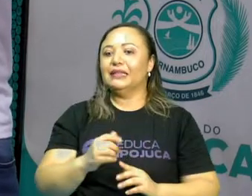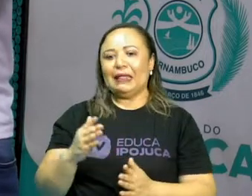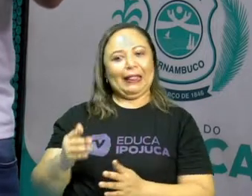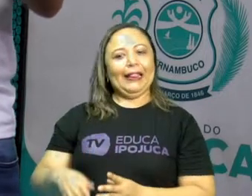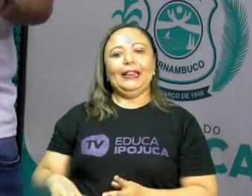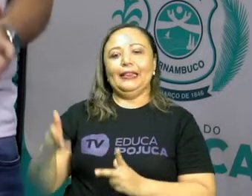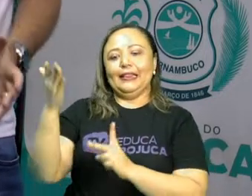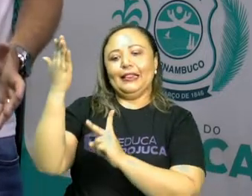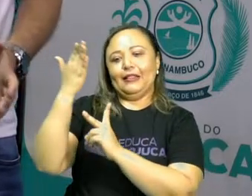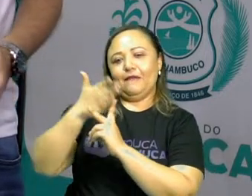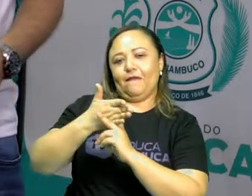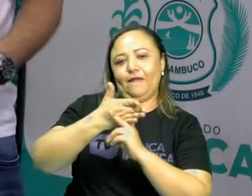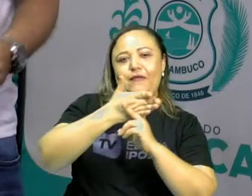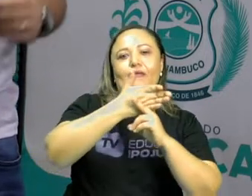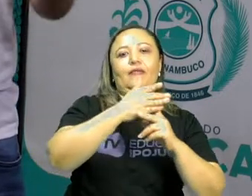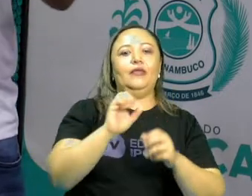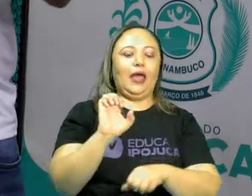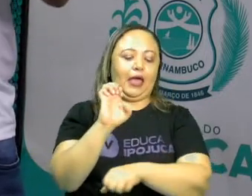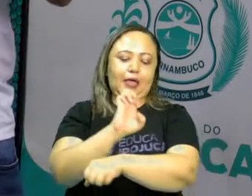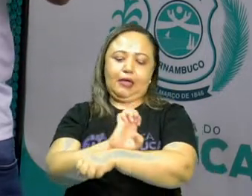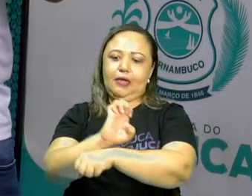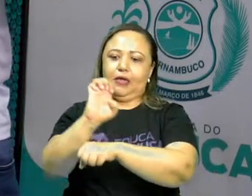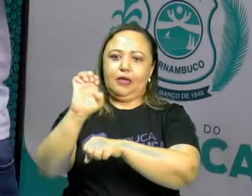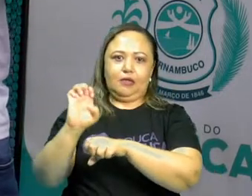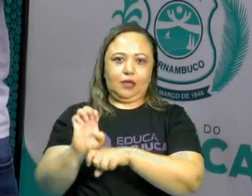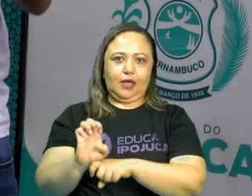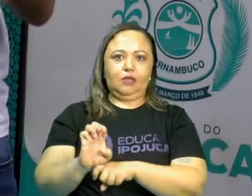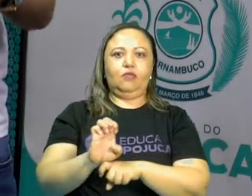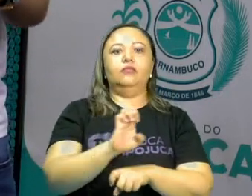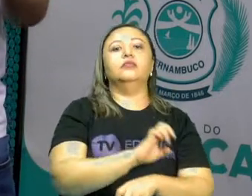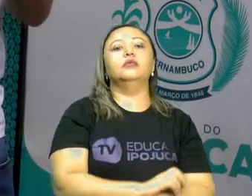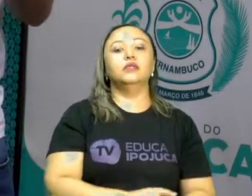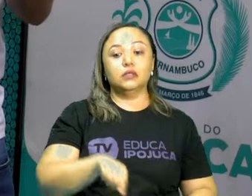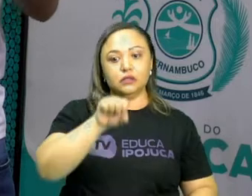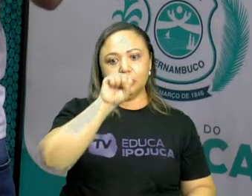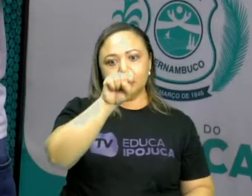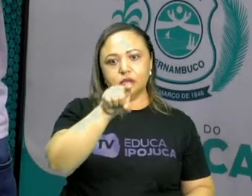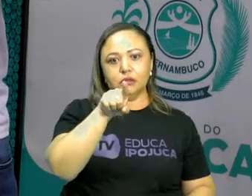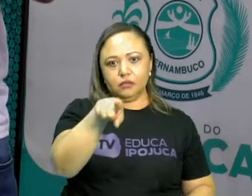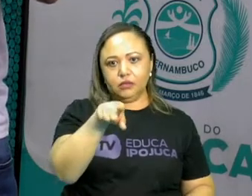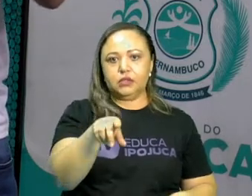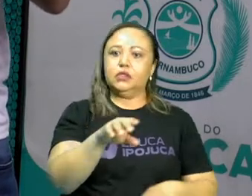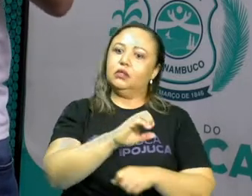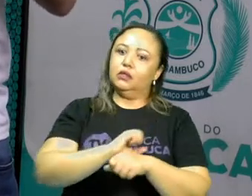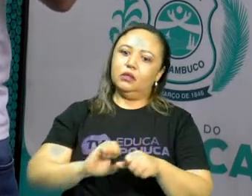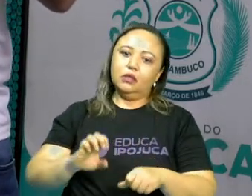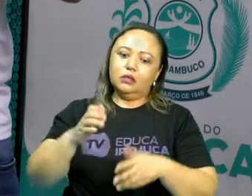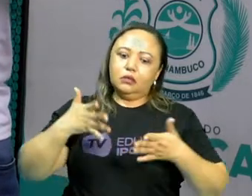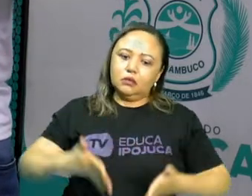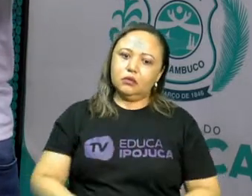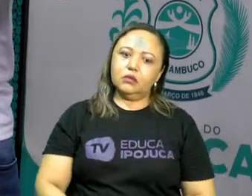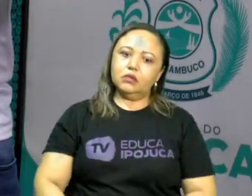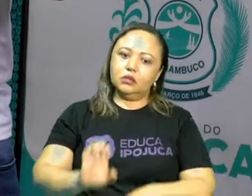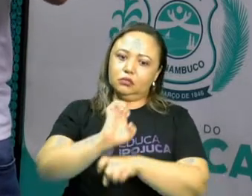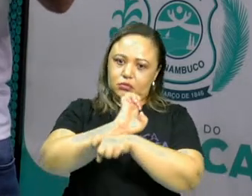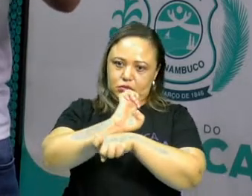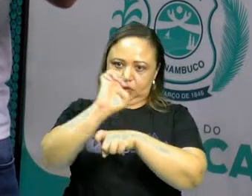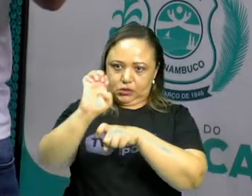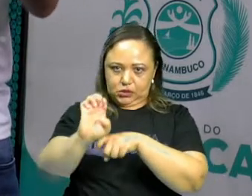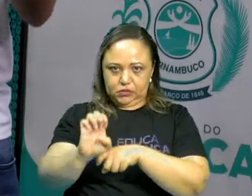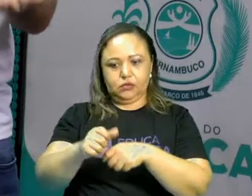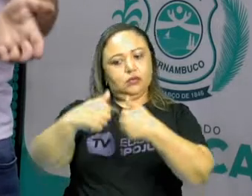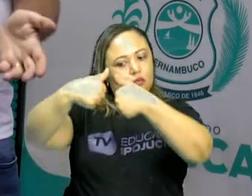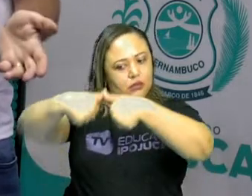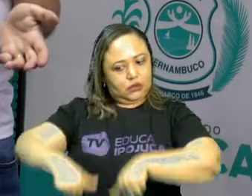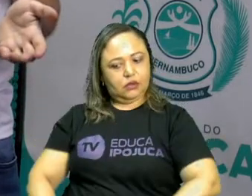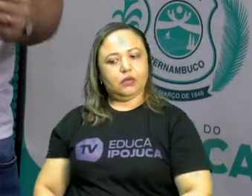vida em estado Tá certo então se você nasceu em um estado você ficava naquele Estado